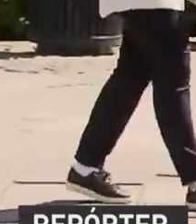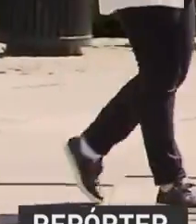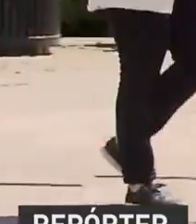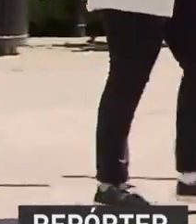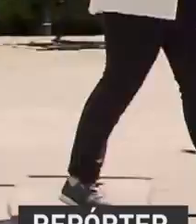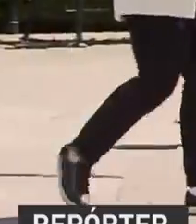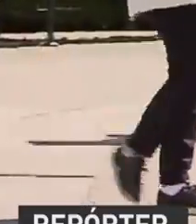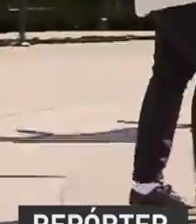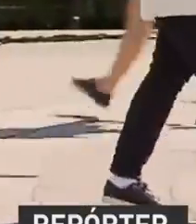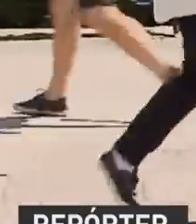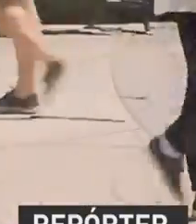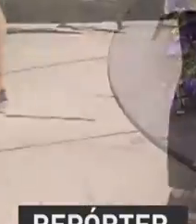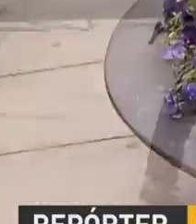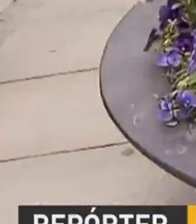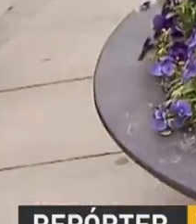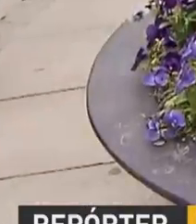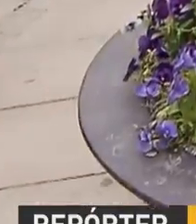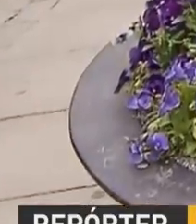o filme